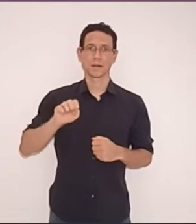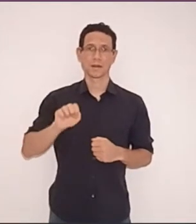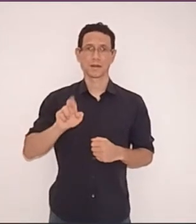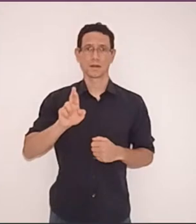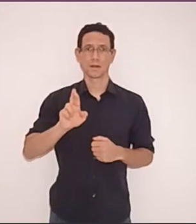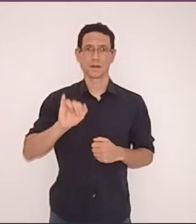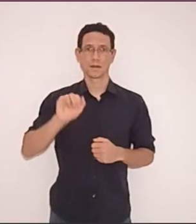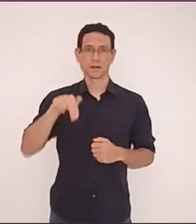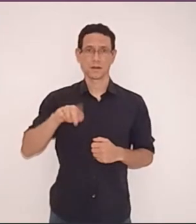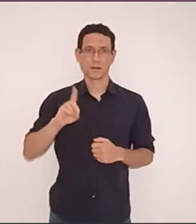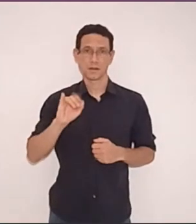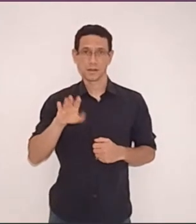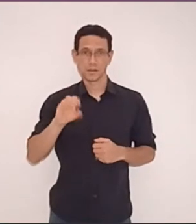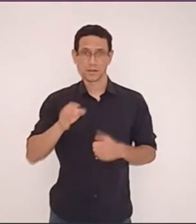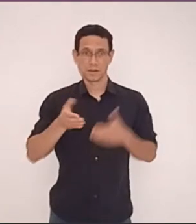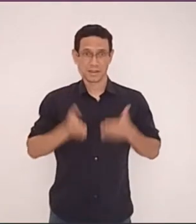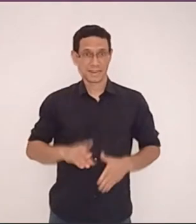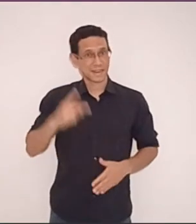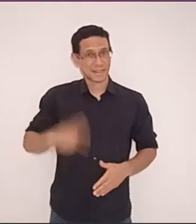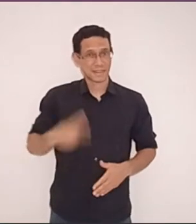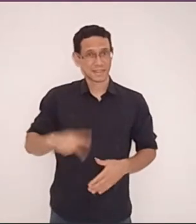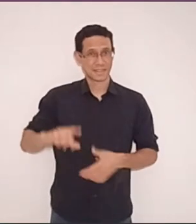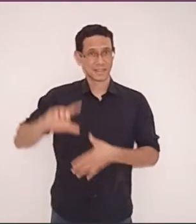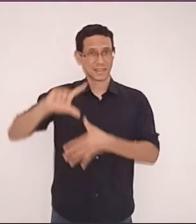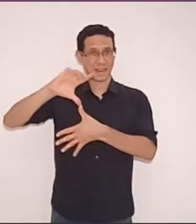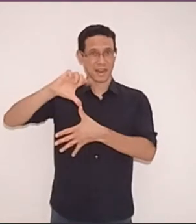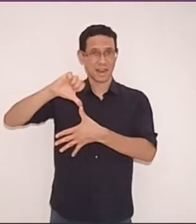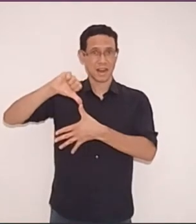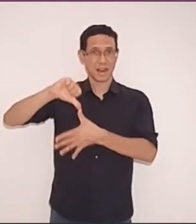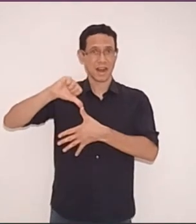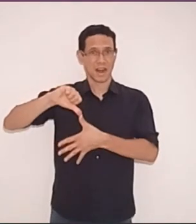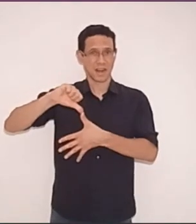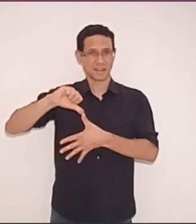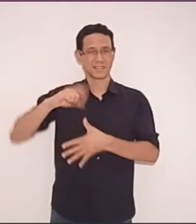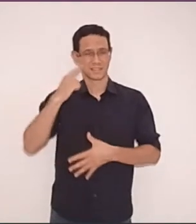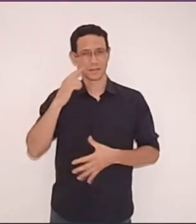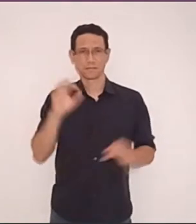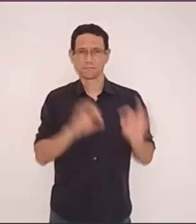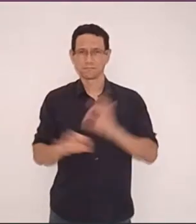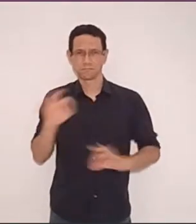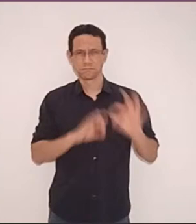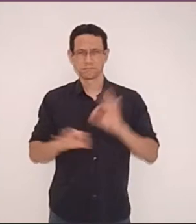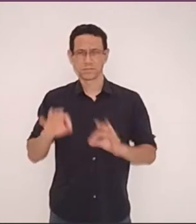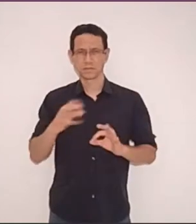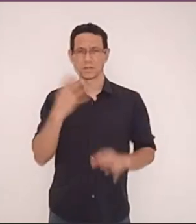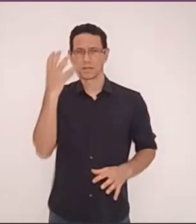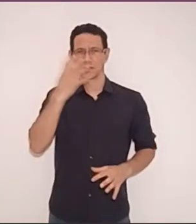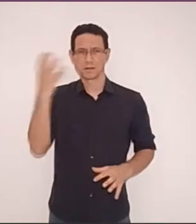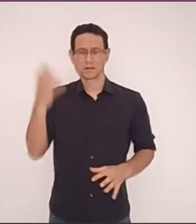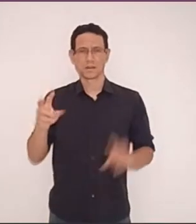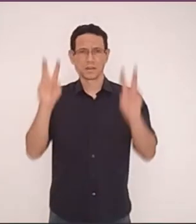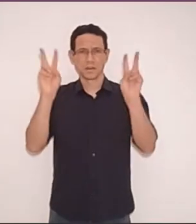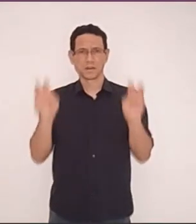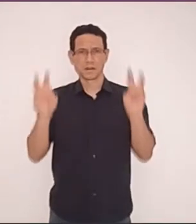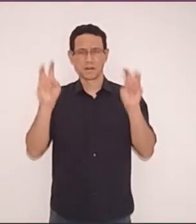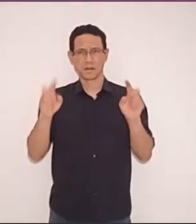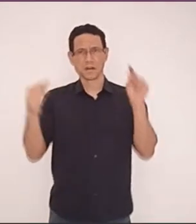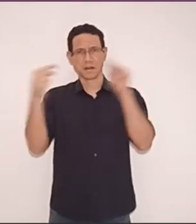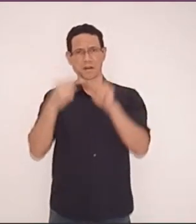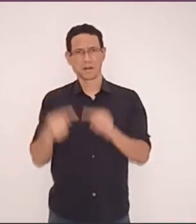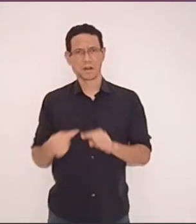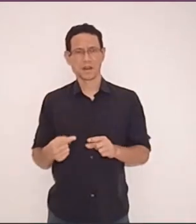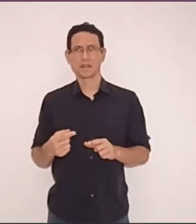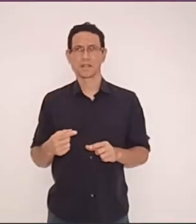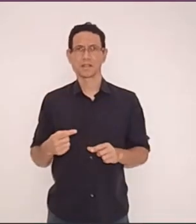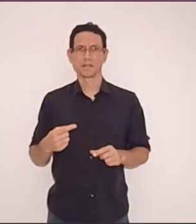estamos aqui na América nuvens assim uma idealização de Romantizar a